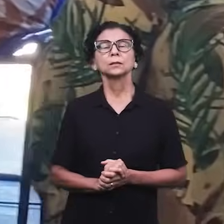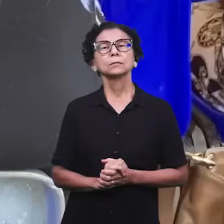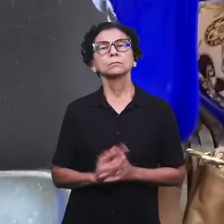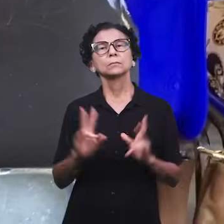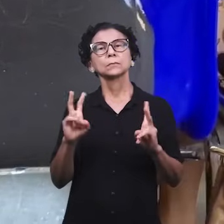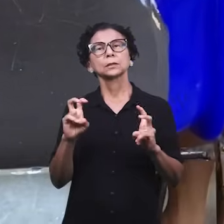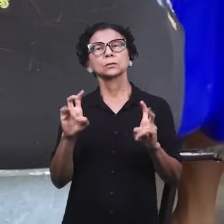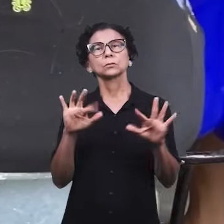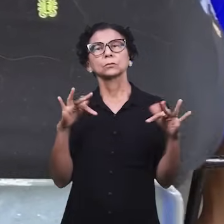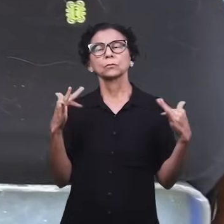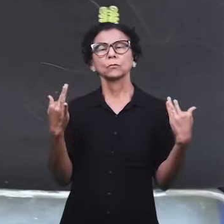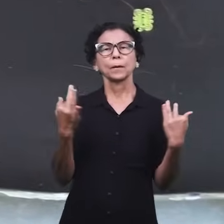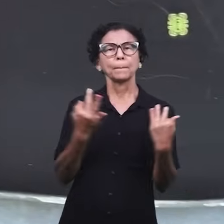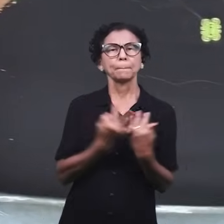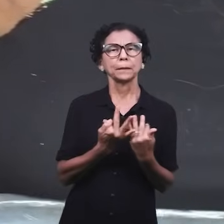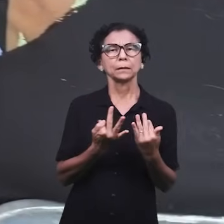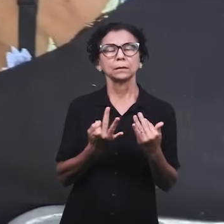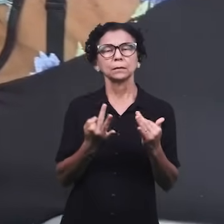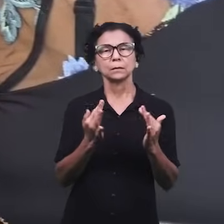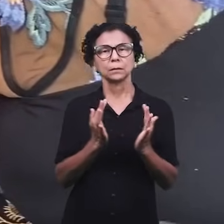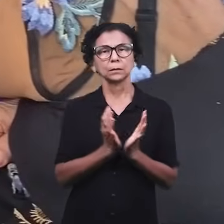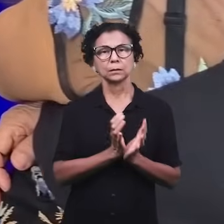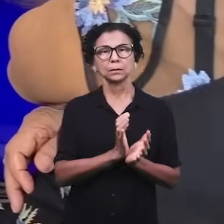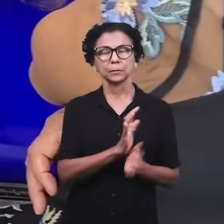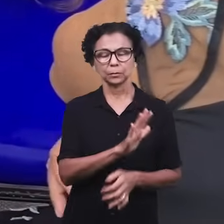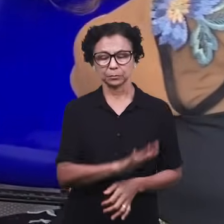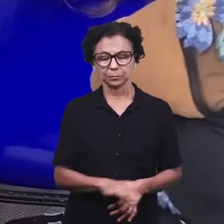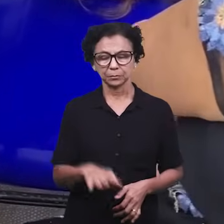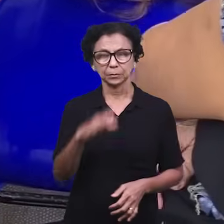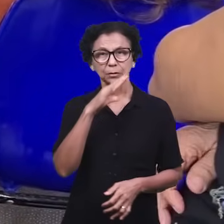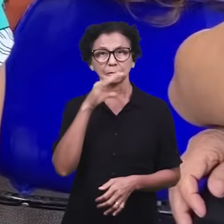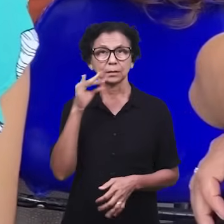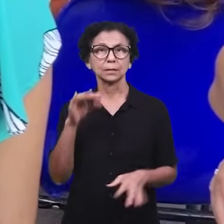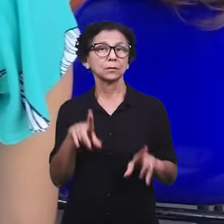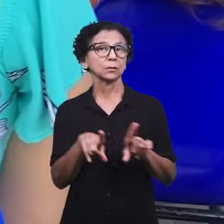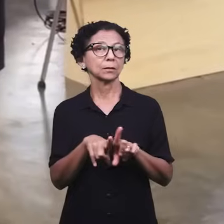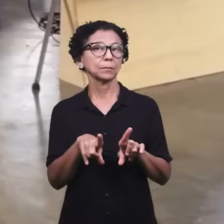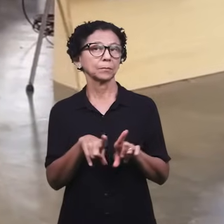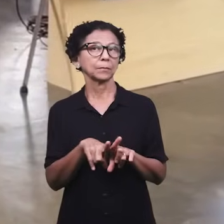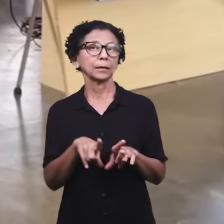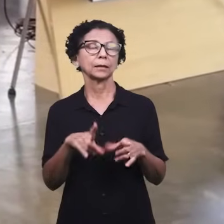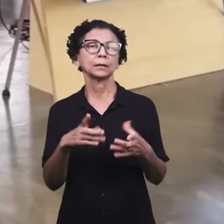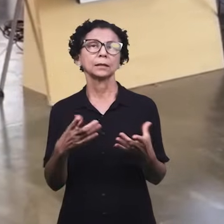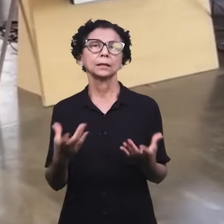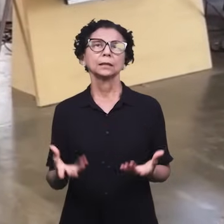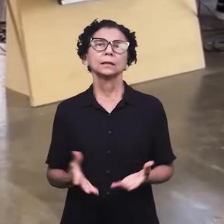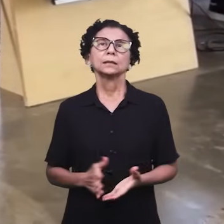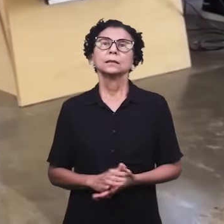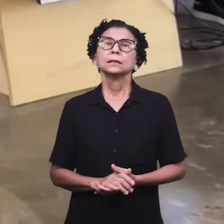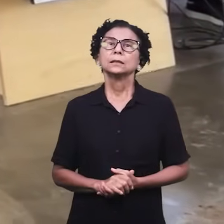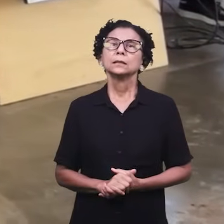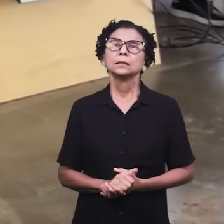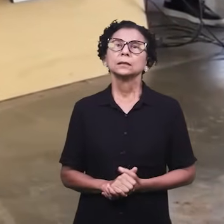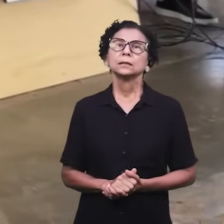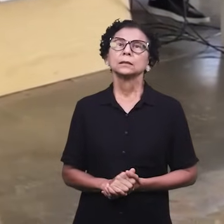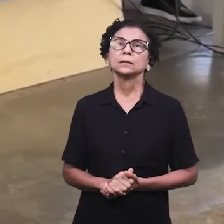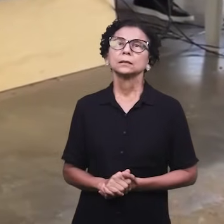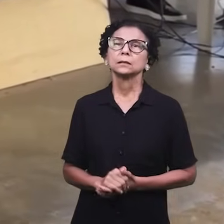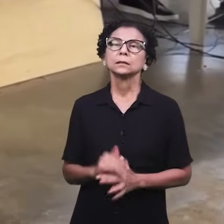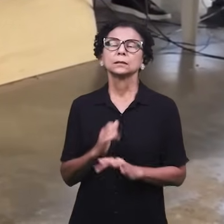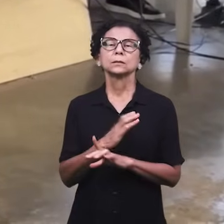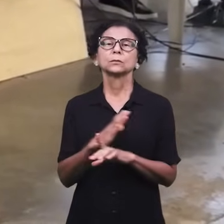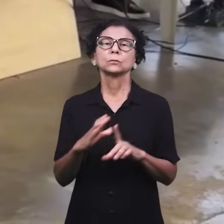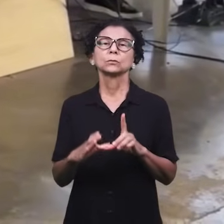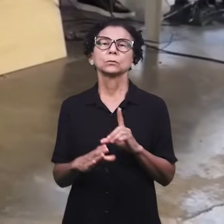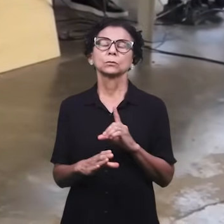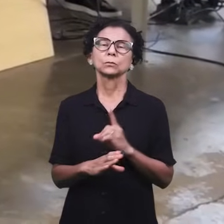o alinhamento do trabalho com as crianças, intermediários e adolescentes. Os aspectos proféticos do culto ainda foram abordados.